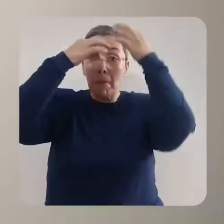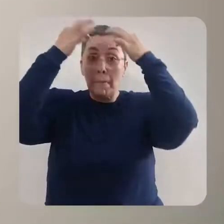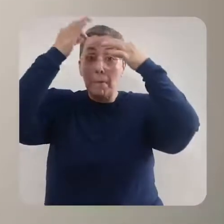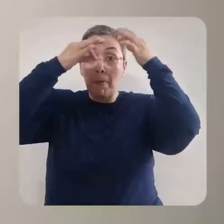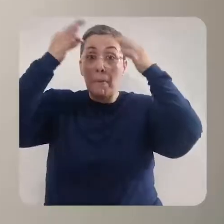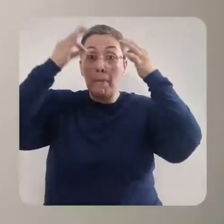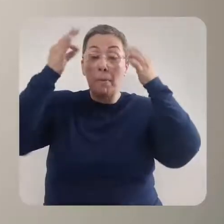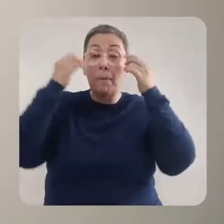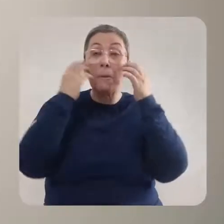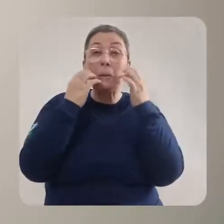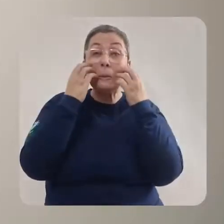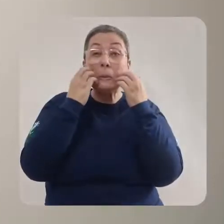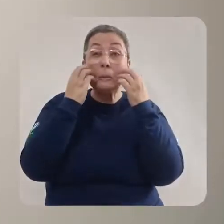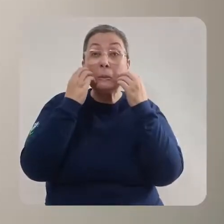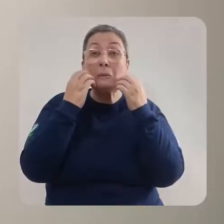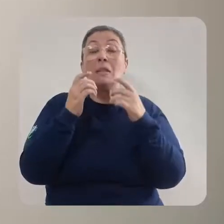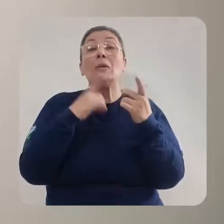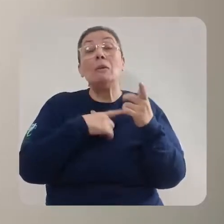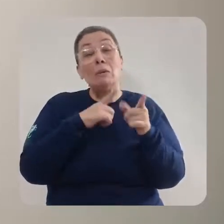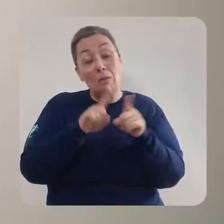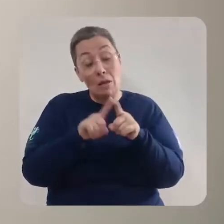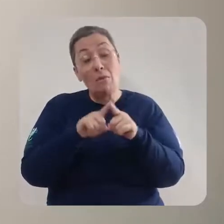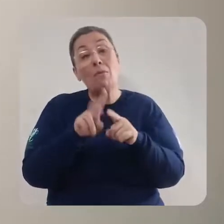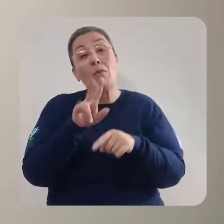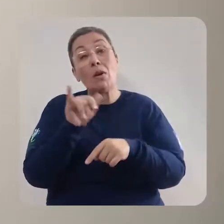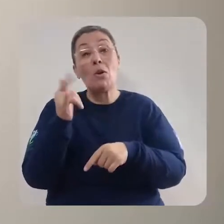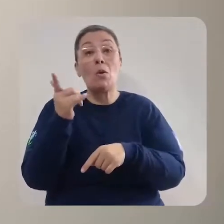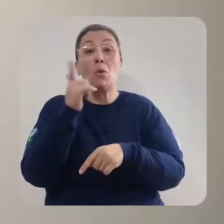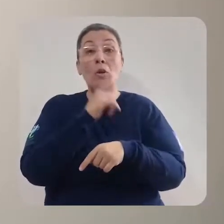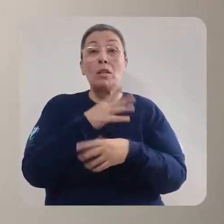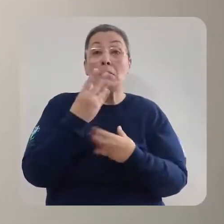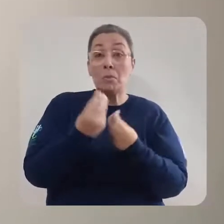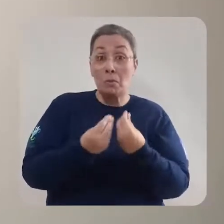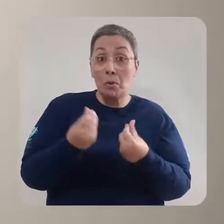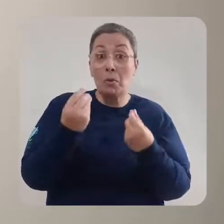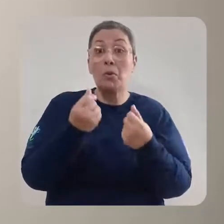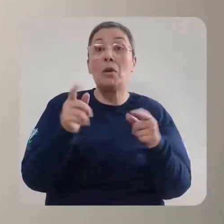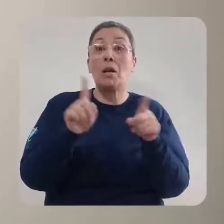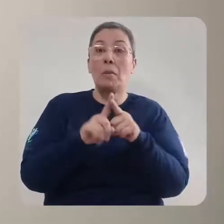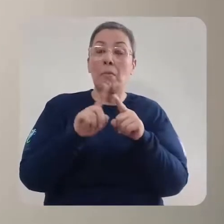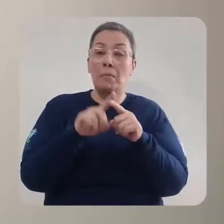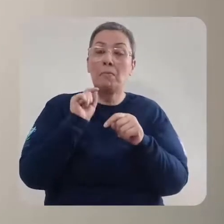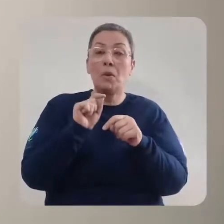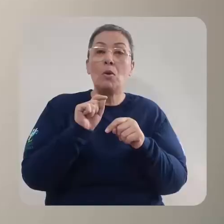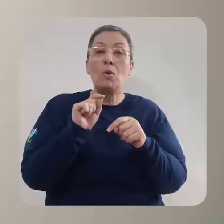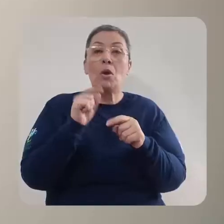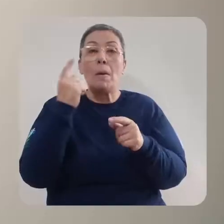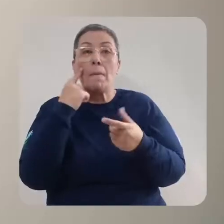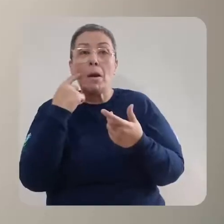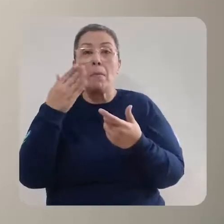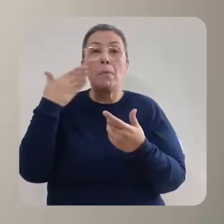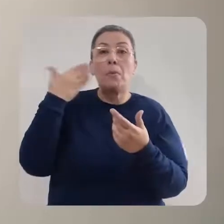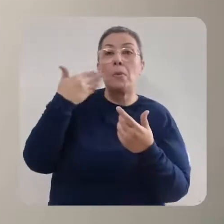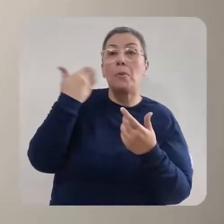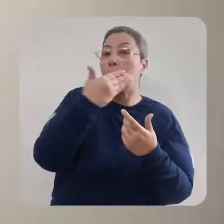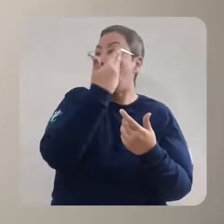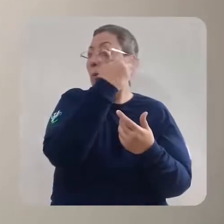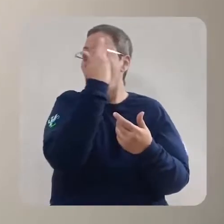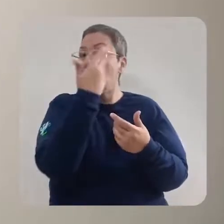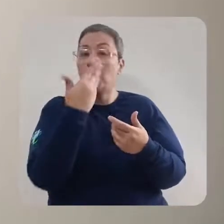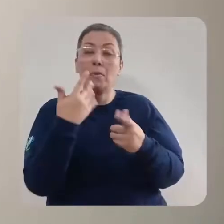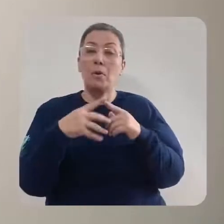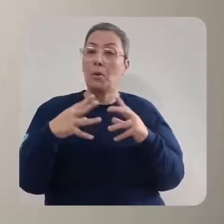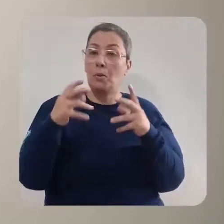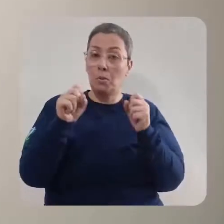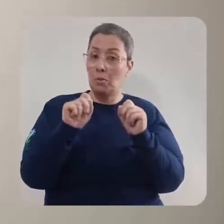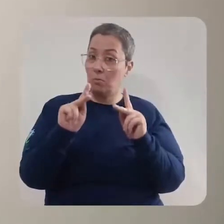cai cabelo no nosso rosto. E aí nós conseguimos lidar com isso, passando lá, né, um espanadorzinho no